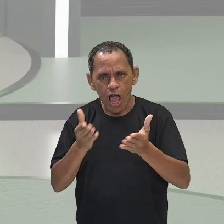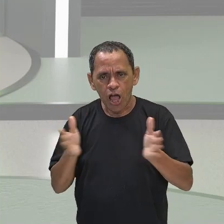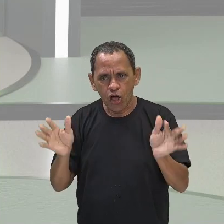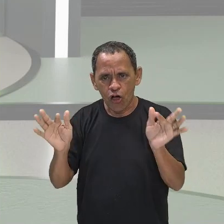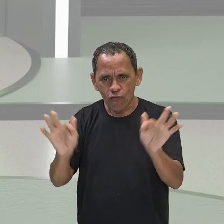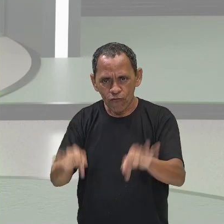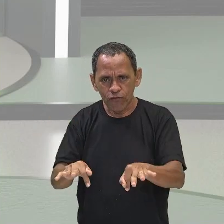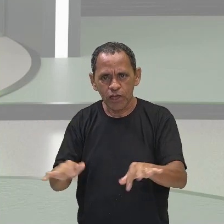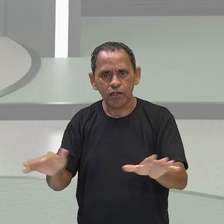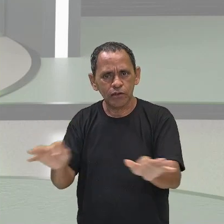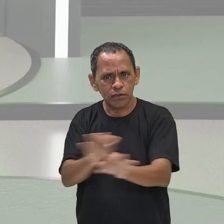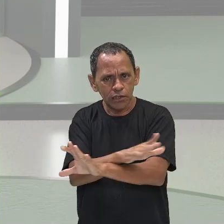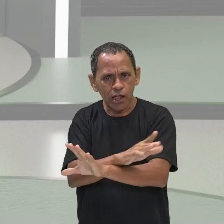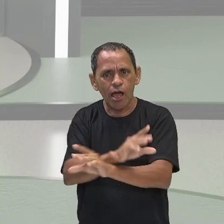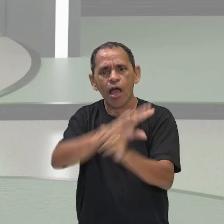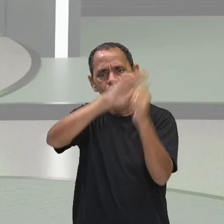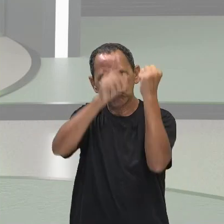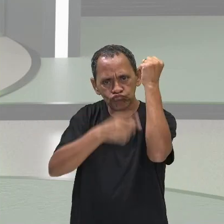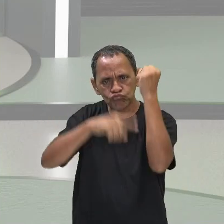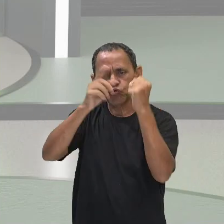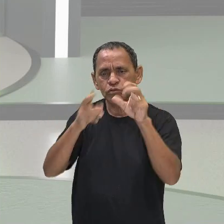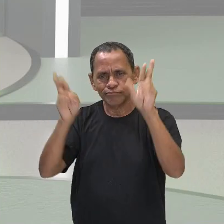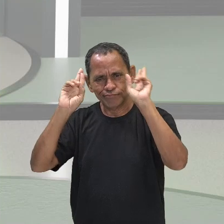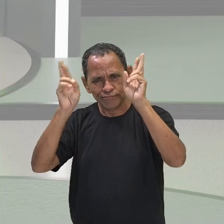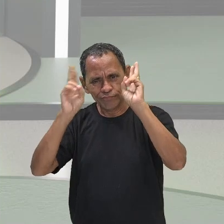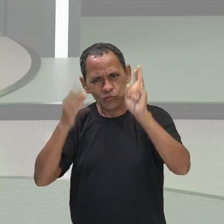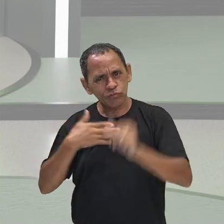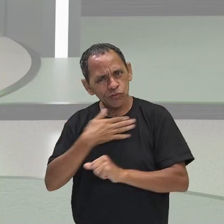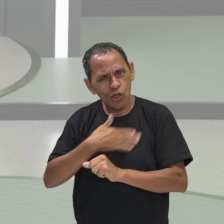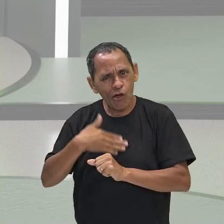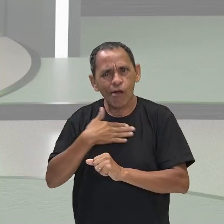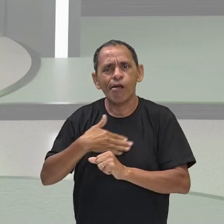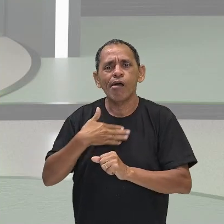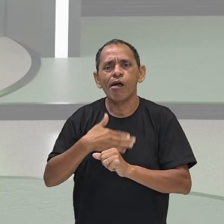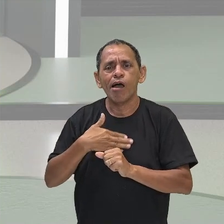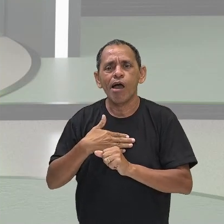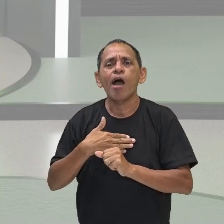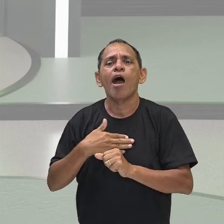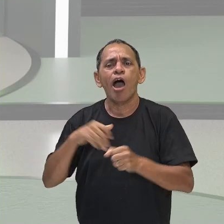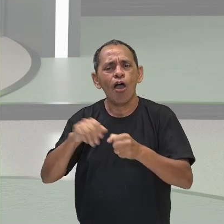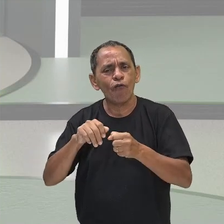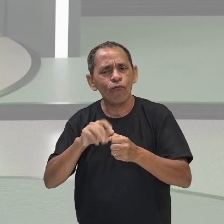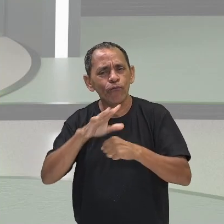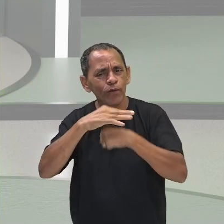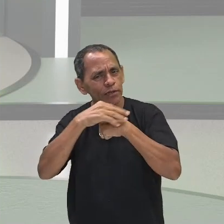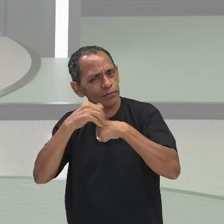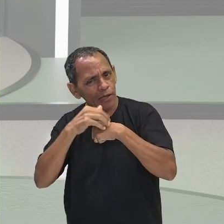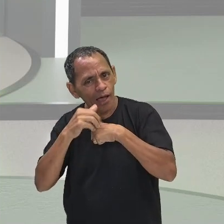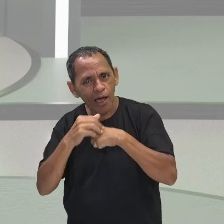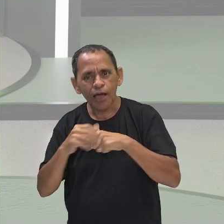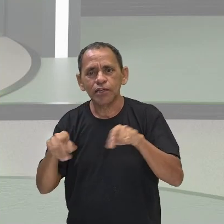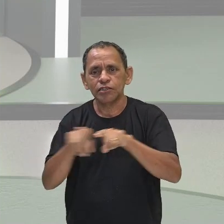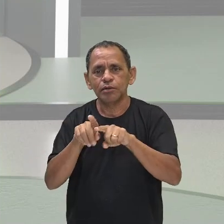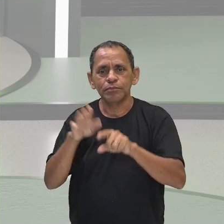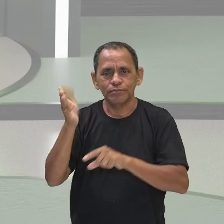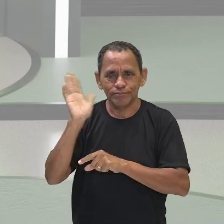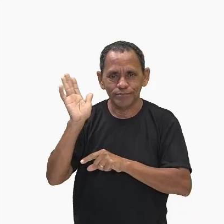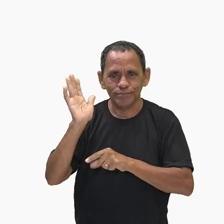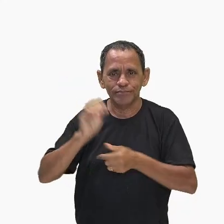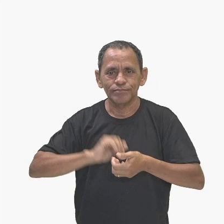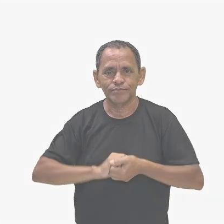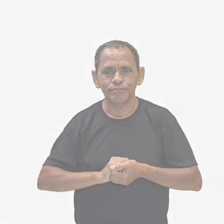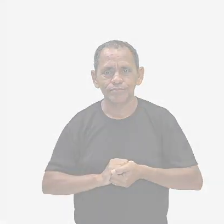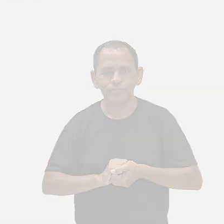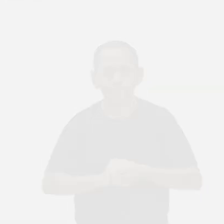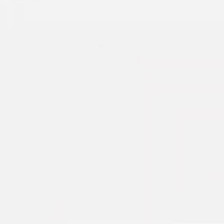de fotossíntese. Espero que vocês tenham gostado muito, feita com bastante carinho, e até a próxima.